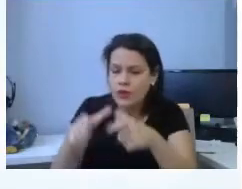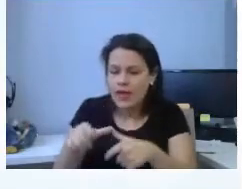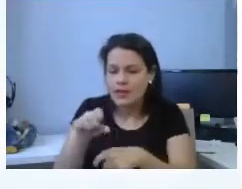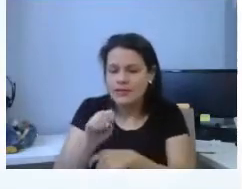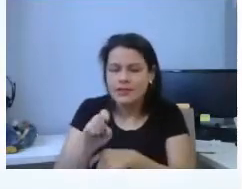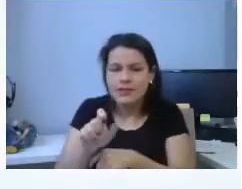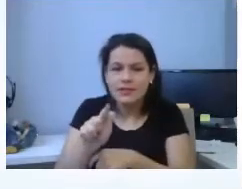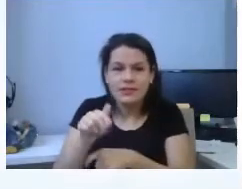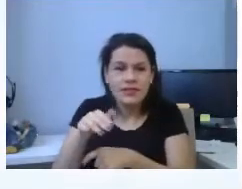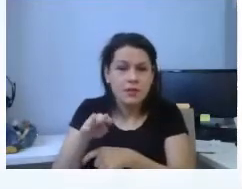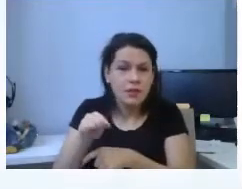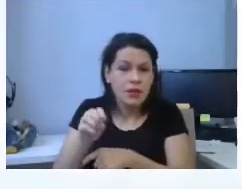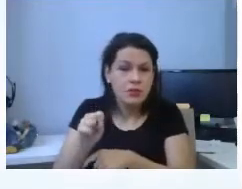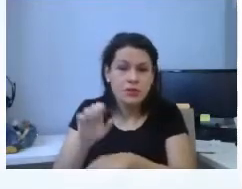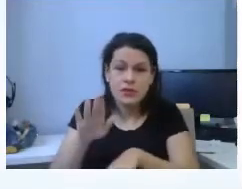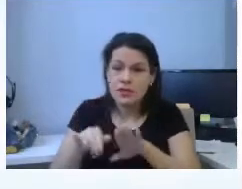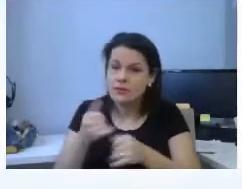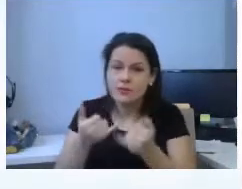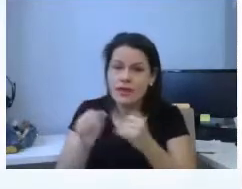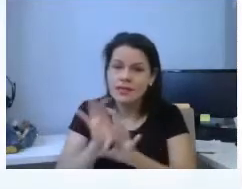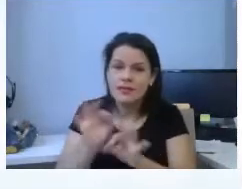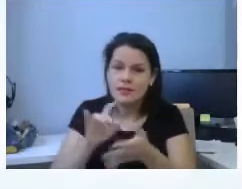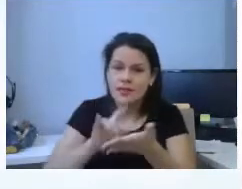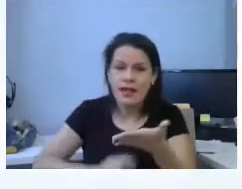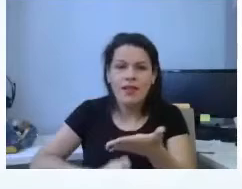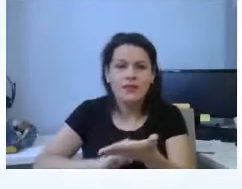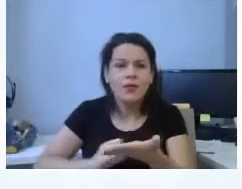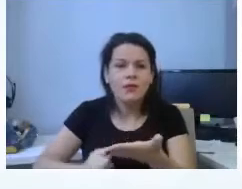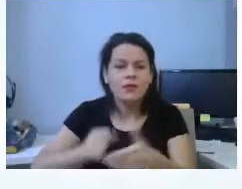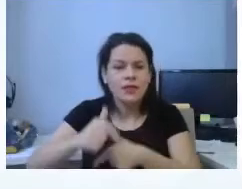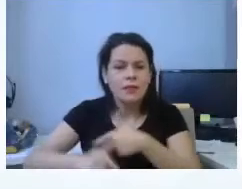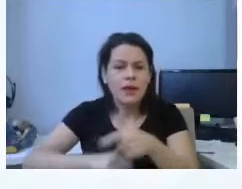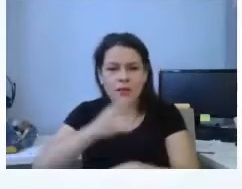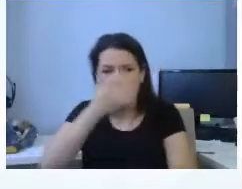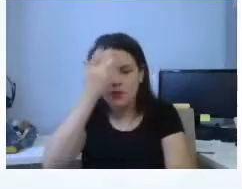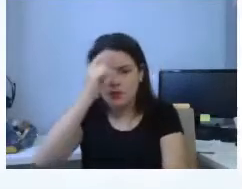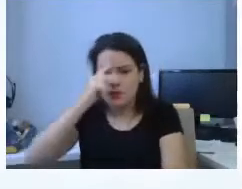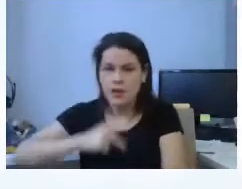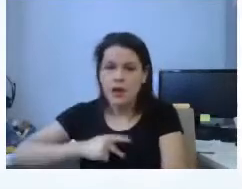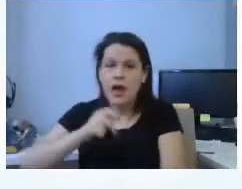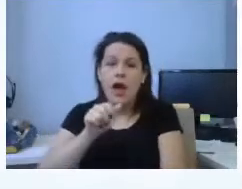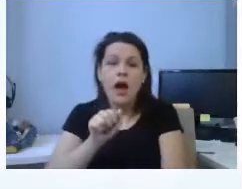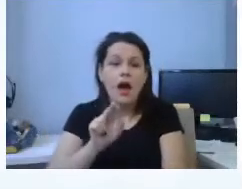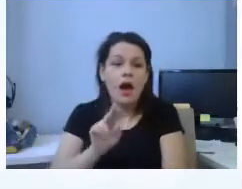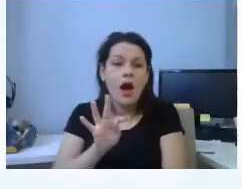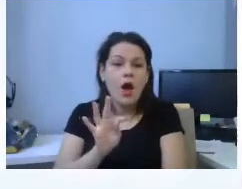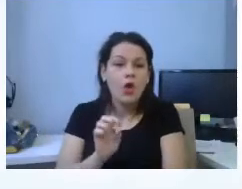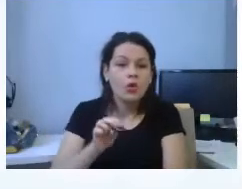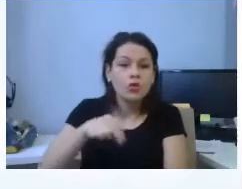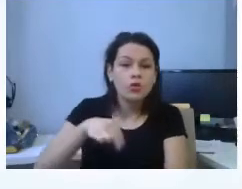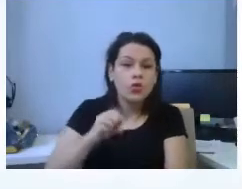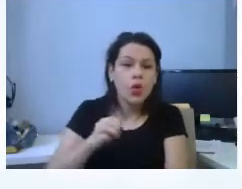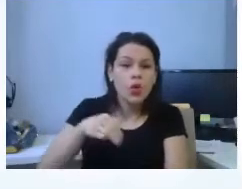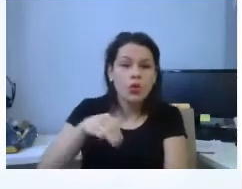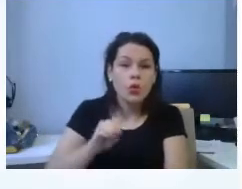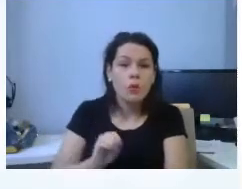de emprego. Então, tínhamos aqui os autônomos, enfim, que recorriam a essas estratégias,